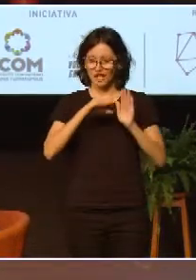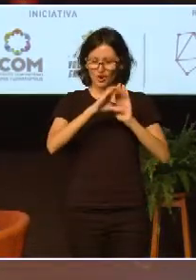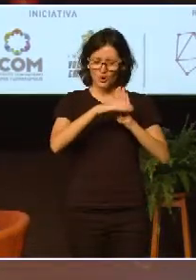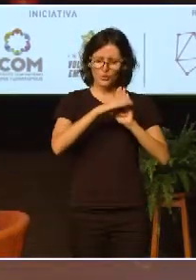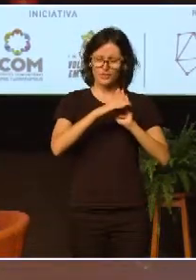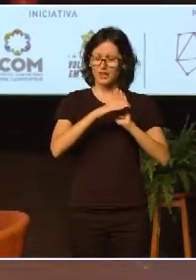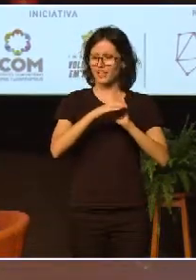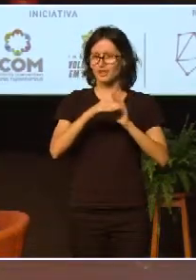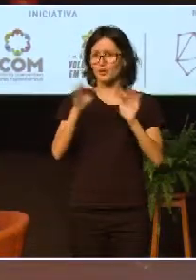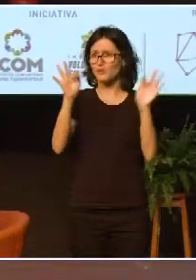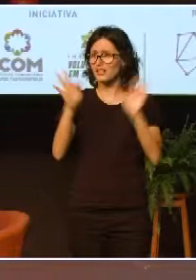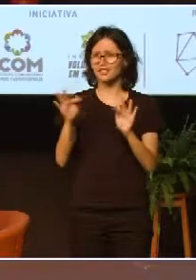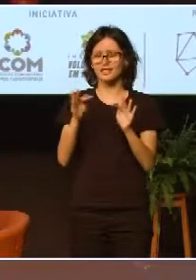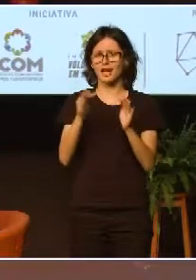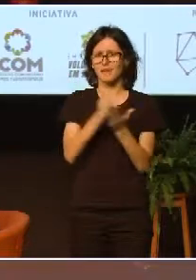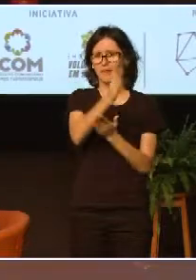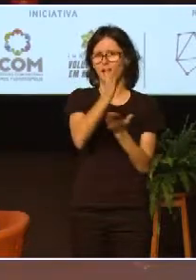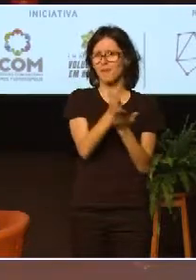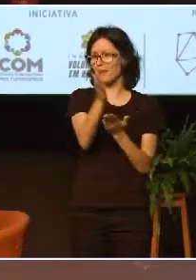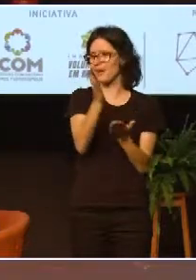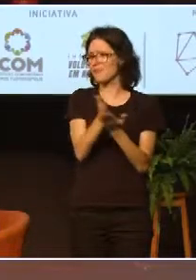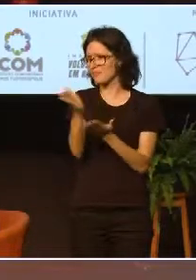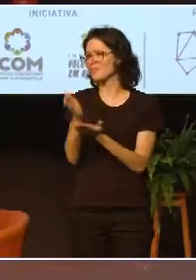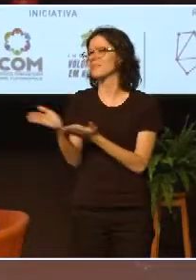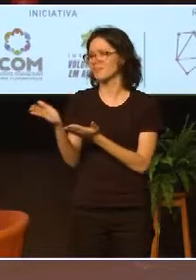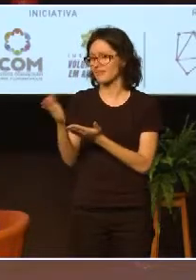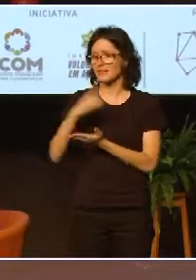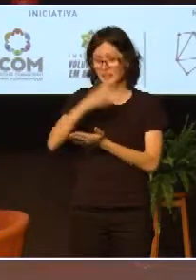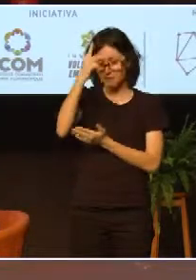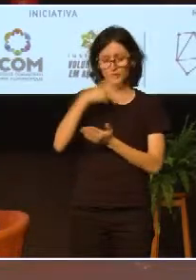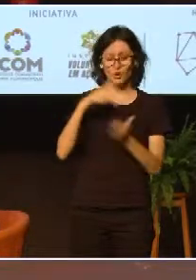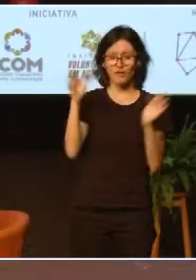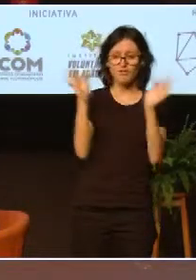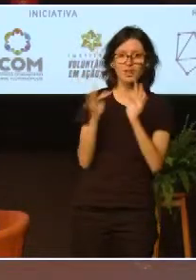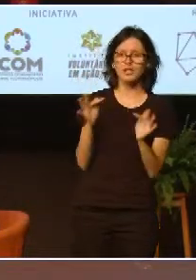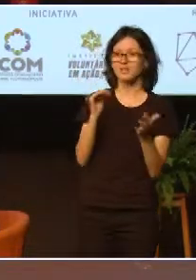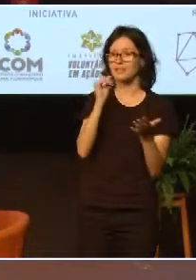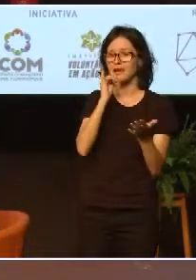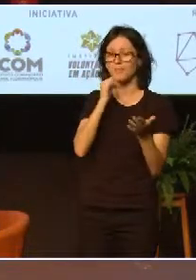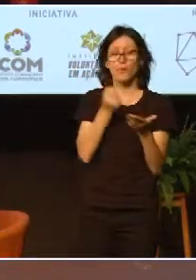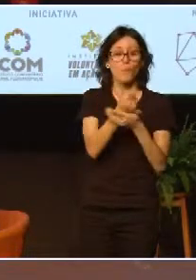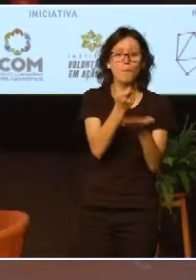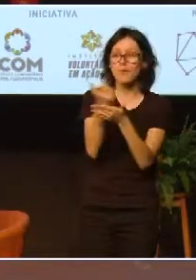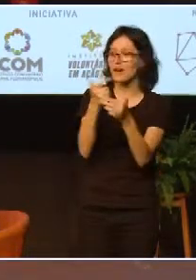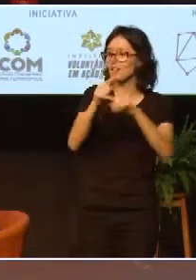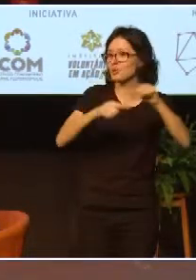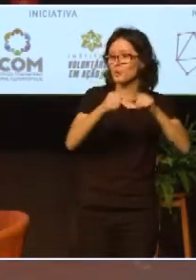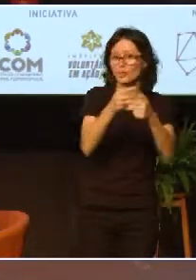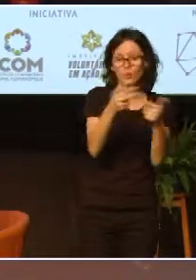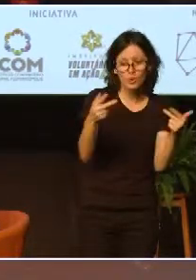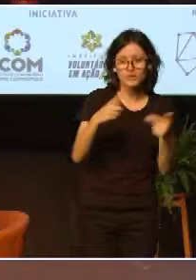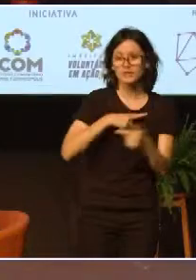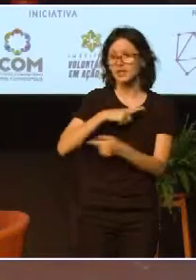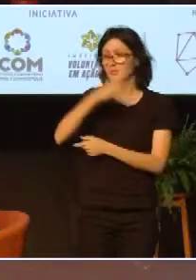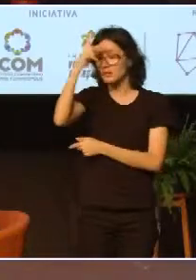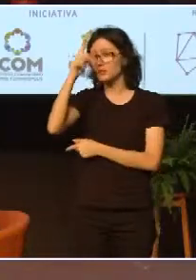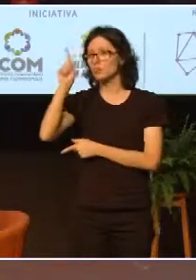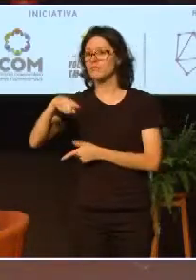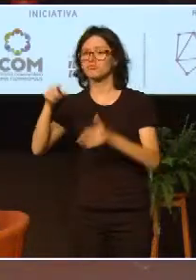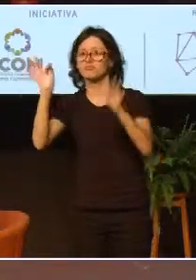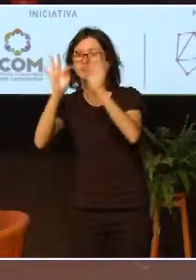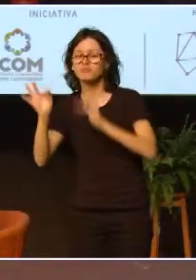tão amplo. Né? Assim, tem gente que é feliz tendo coisas, tem gente que é feliz